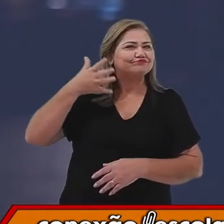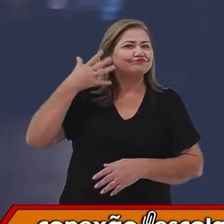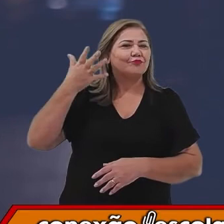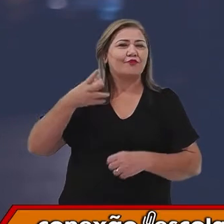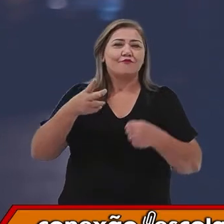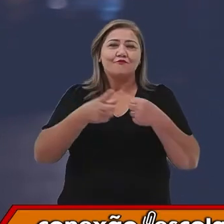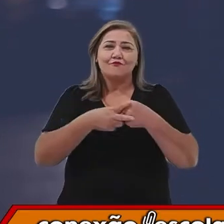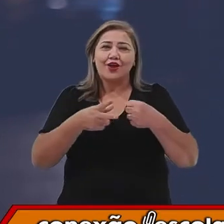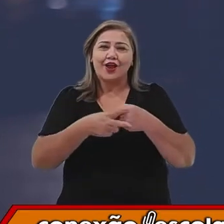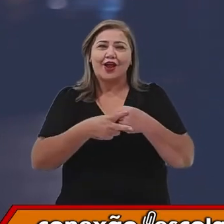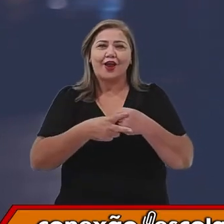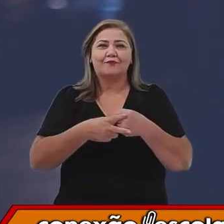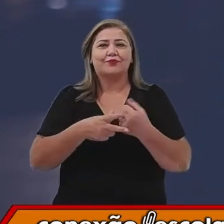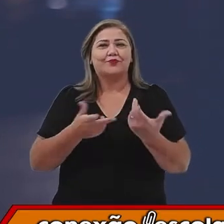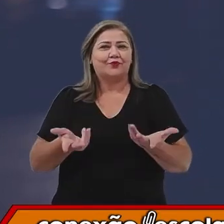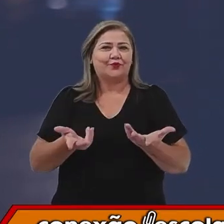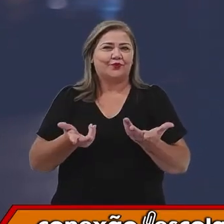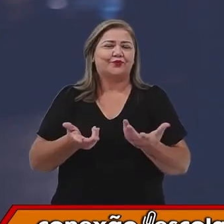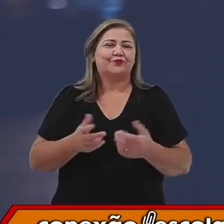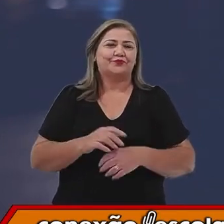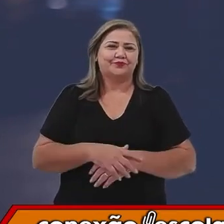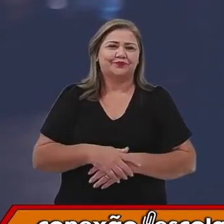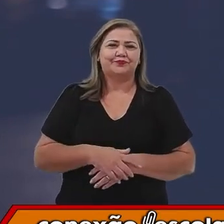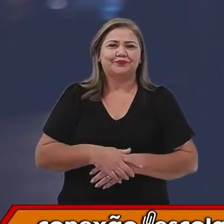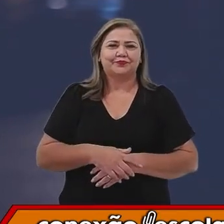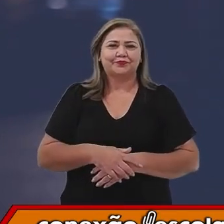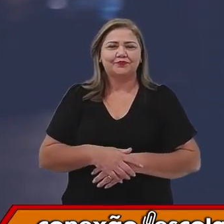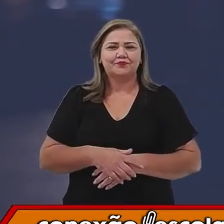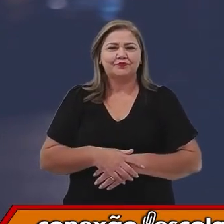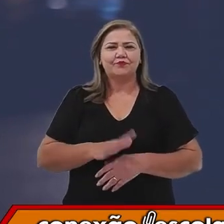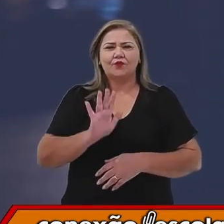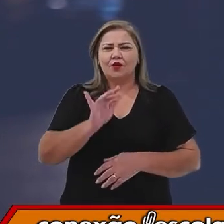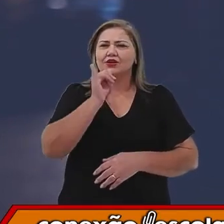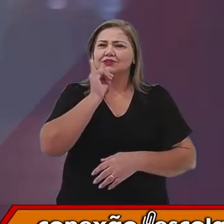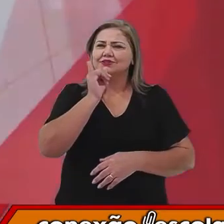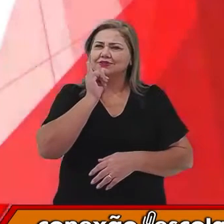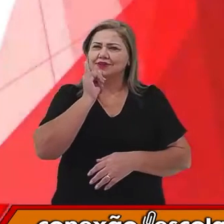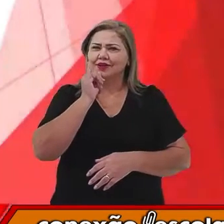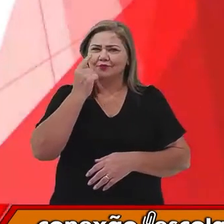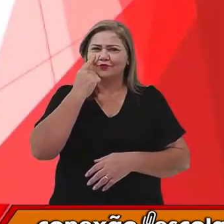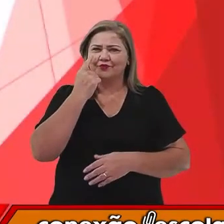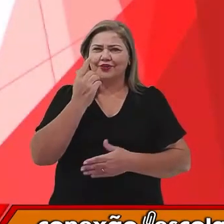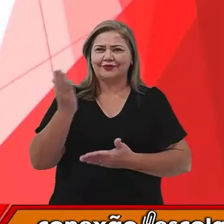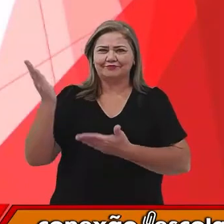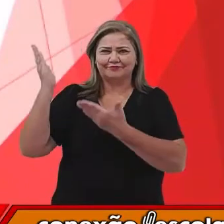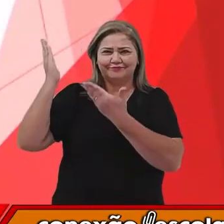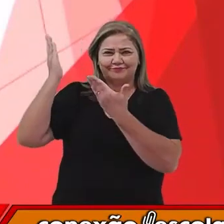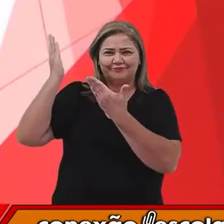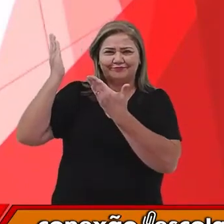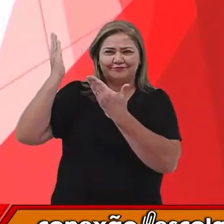por um verbo dicende, um verbo de elocução. Vamos aos exemplos aqui na tela.